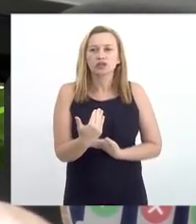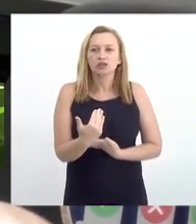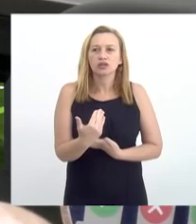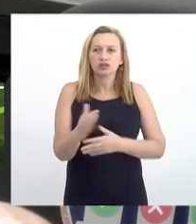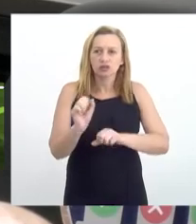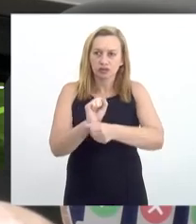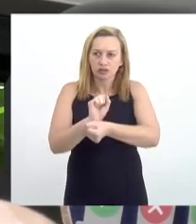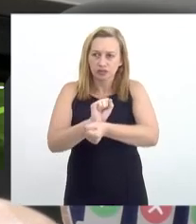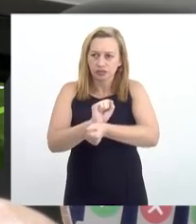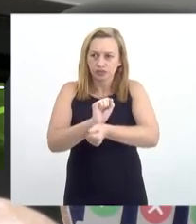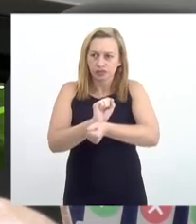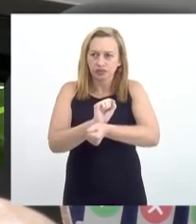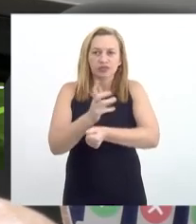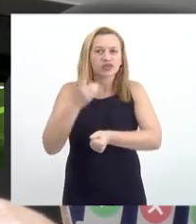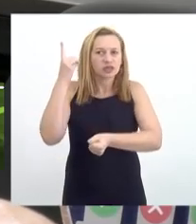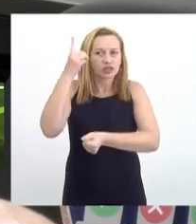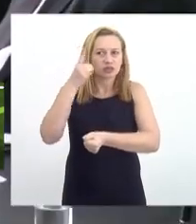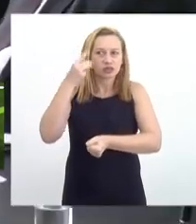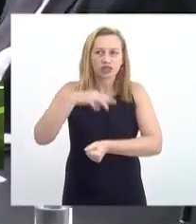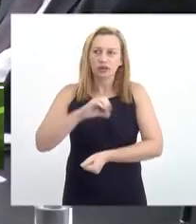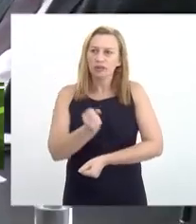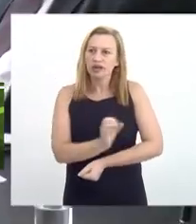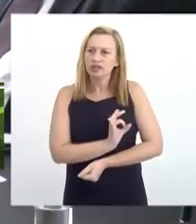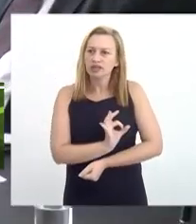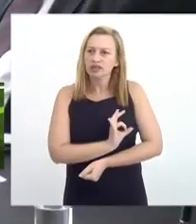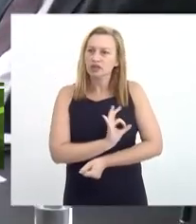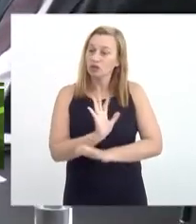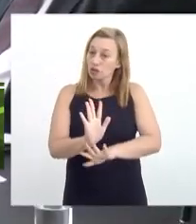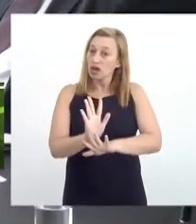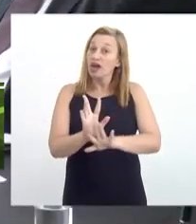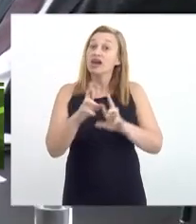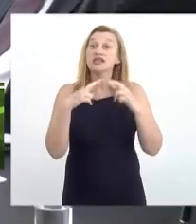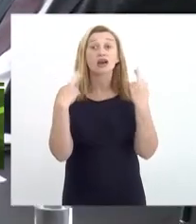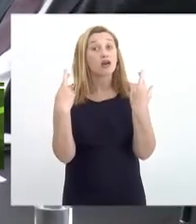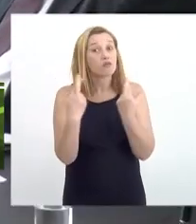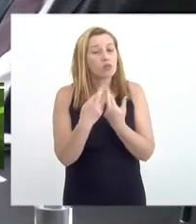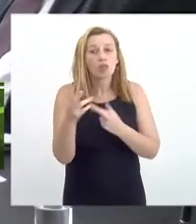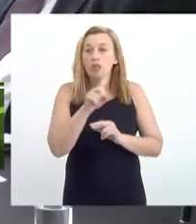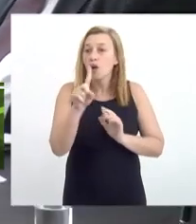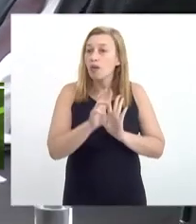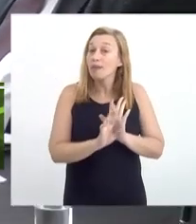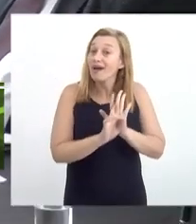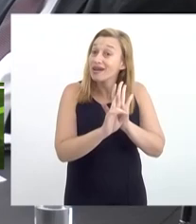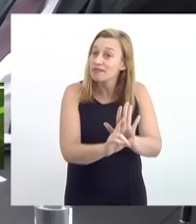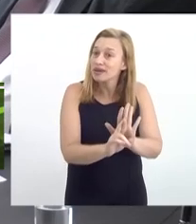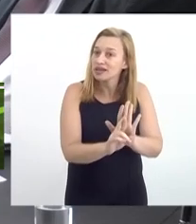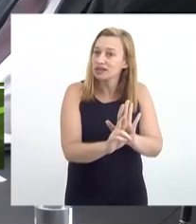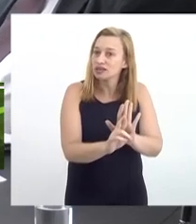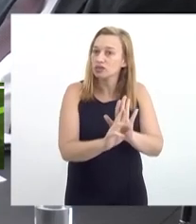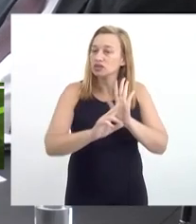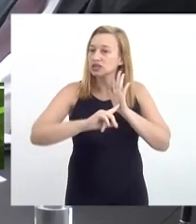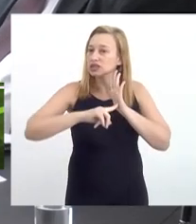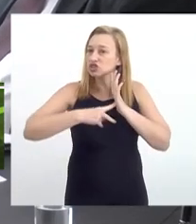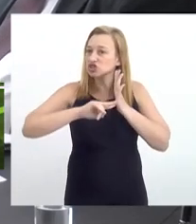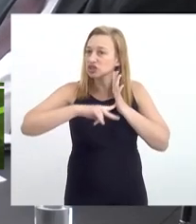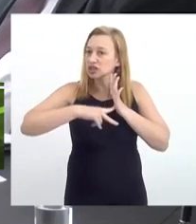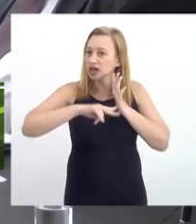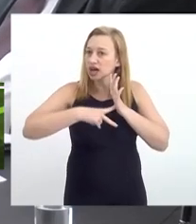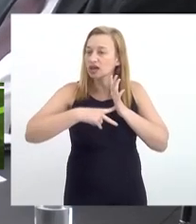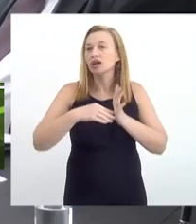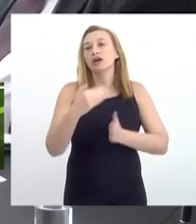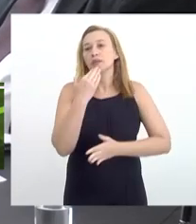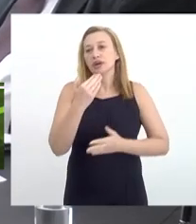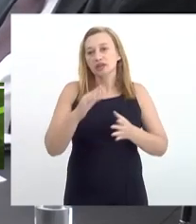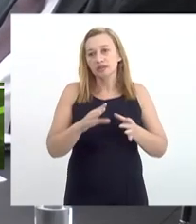Constante só, deputada Márcio, eu vou ser indelicado, essa reunião não é para representantes de sindicatos, peço por